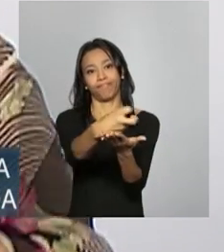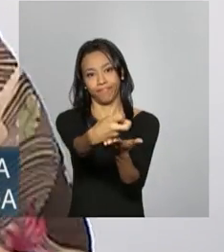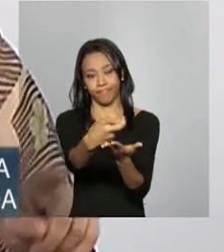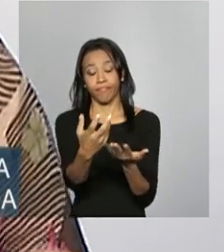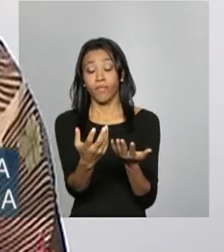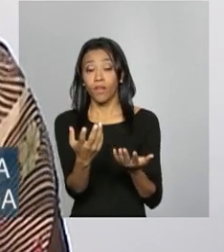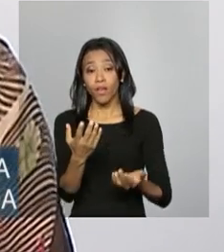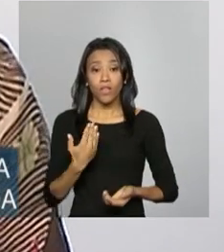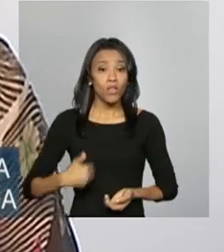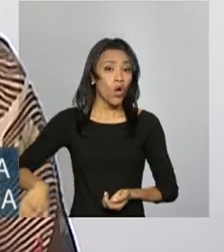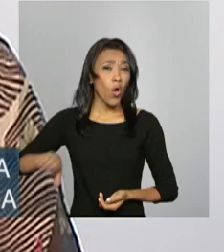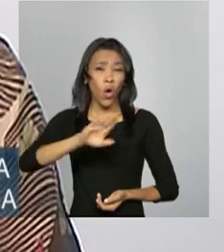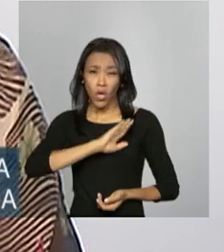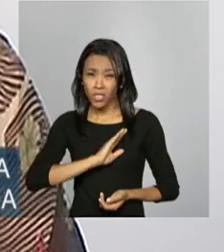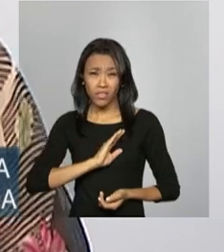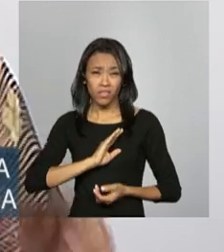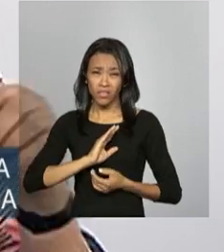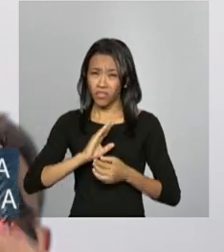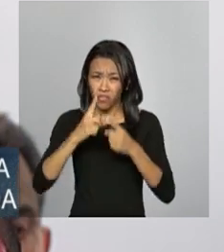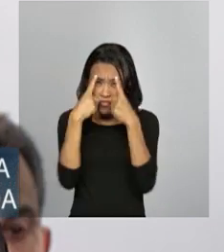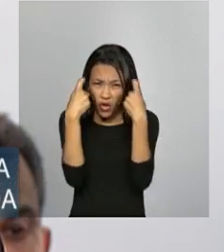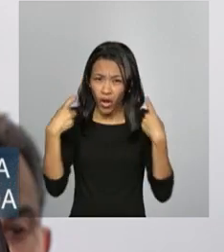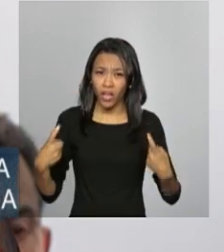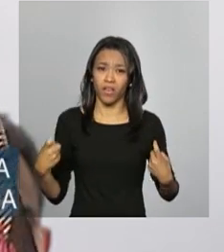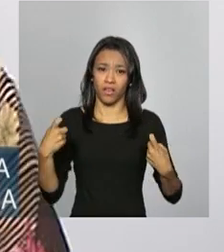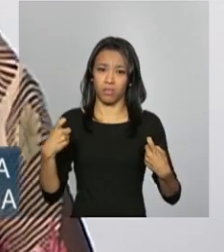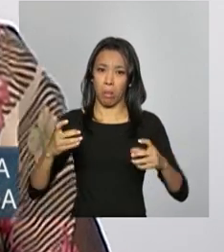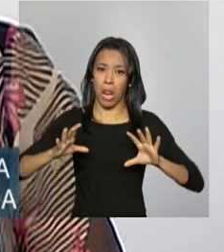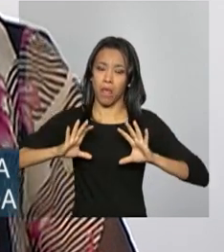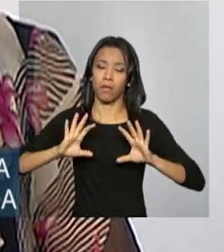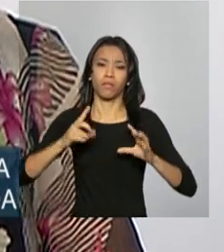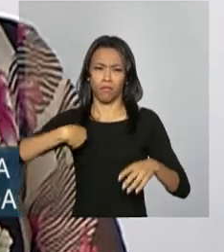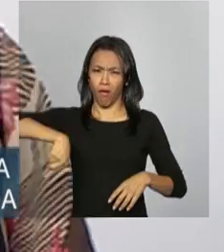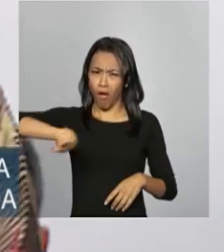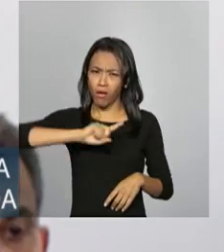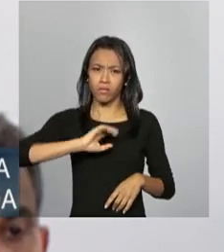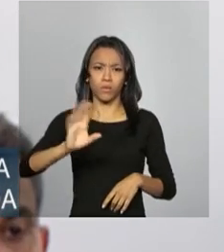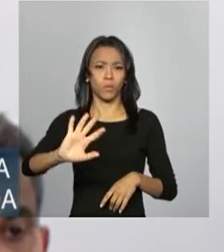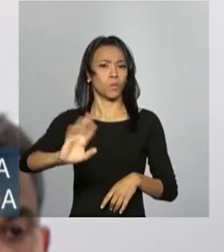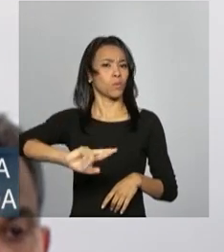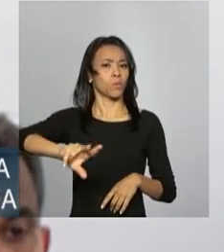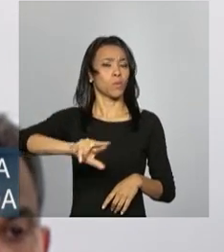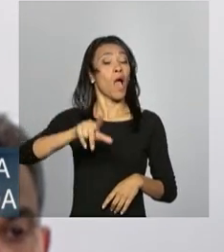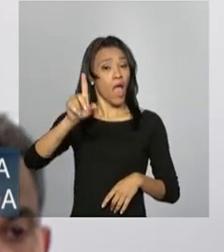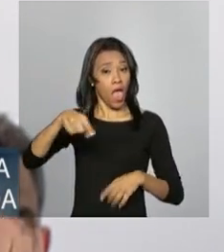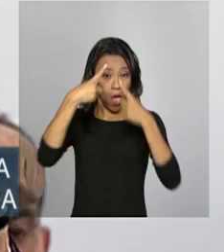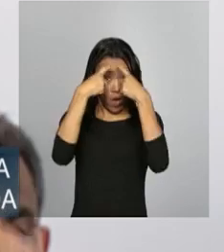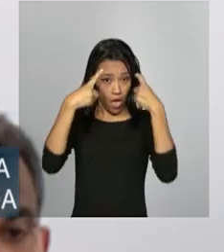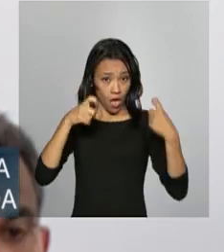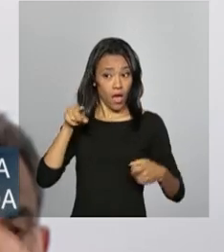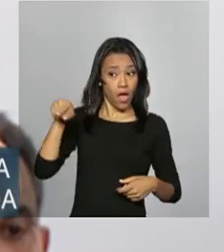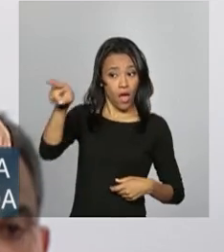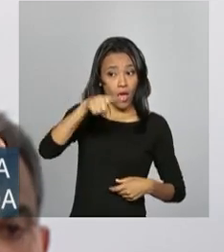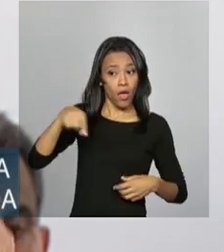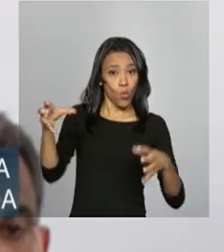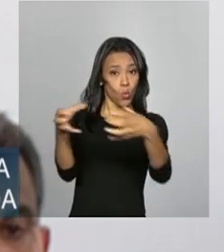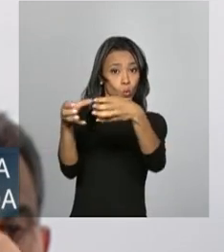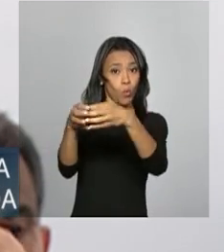não somos os violentos. Violentos são aqueles que estão contra nós e que